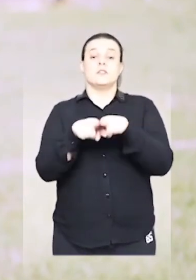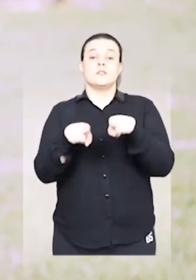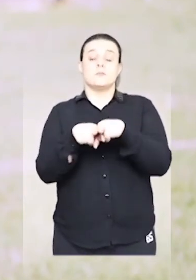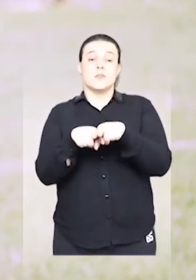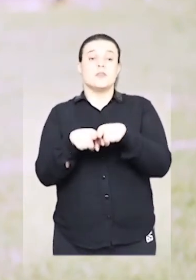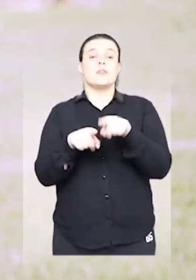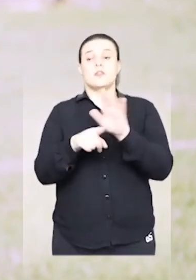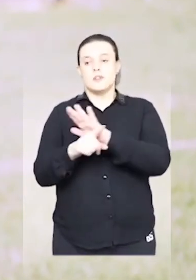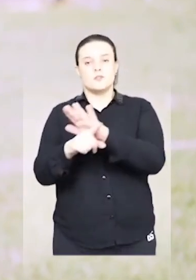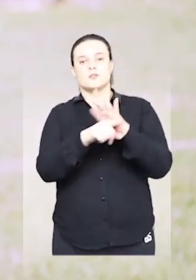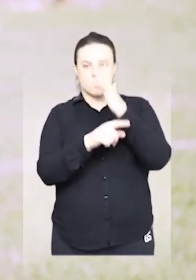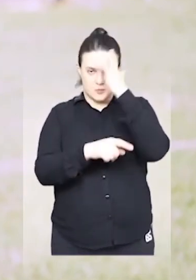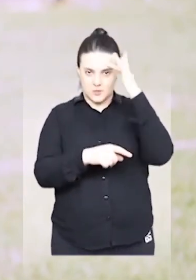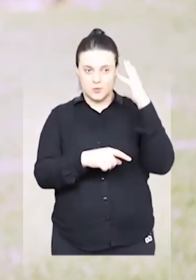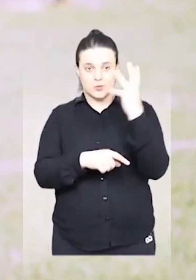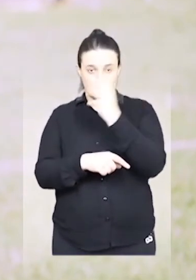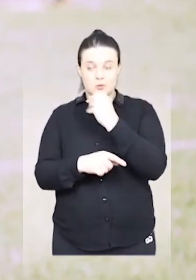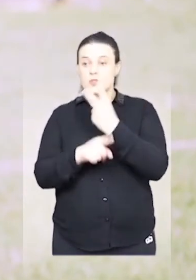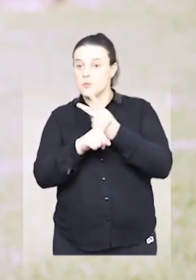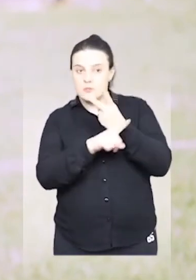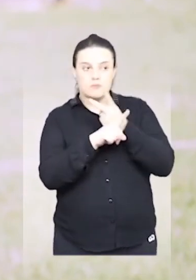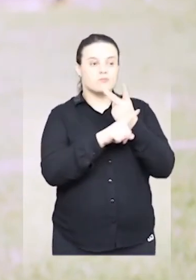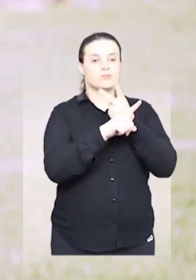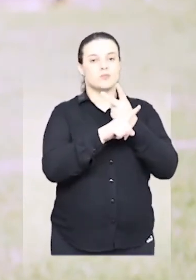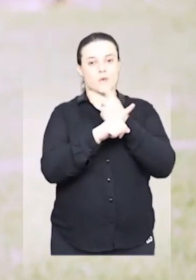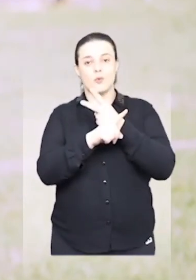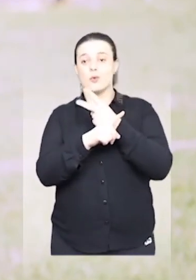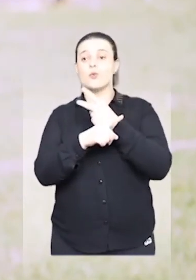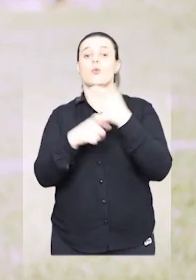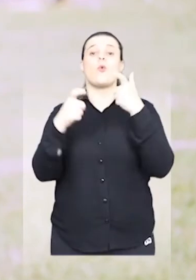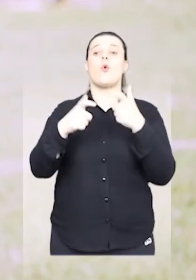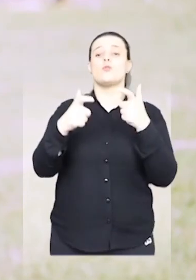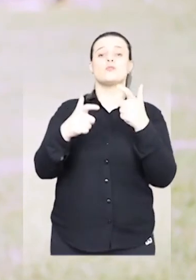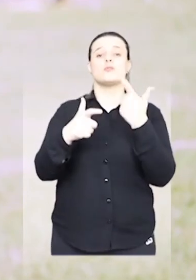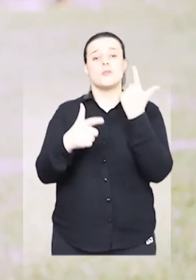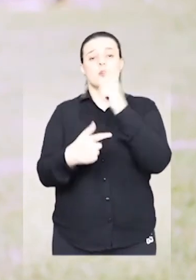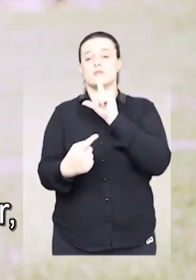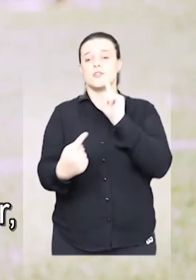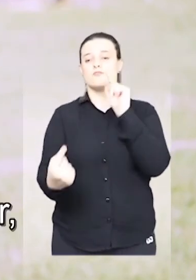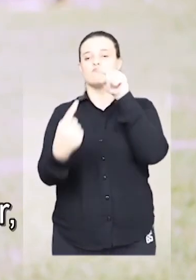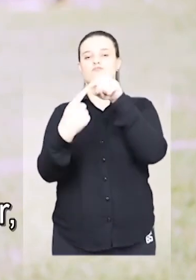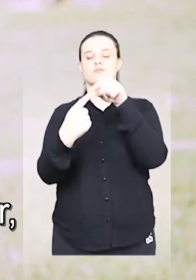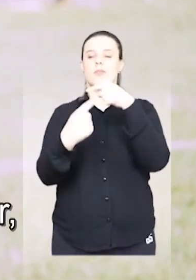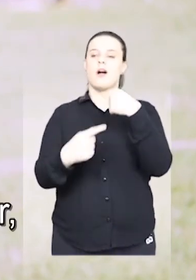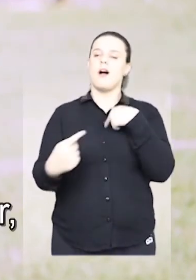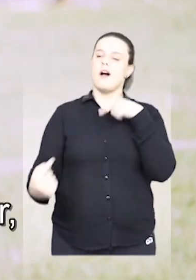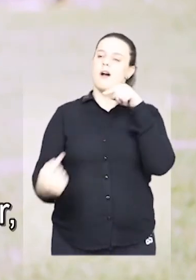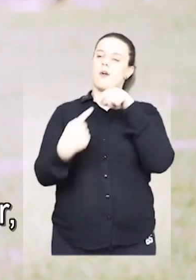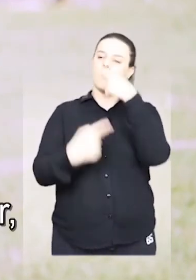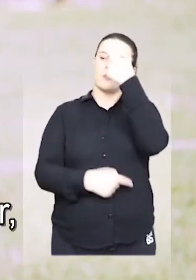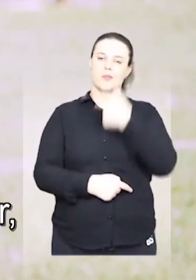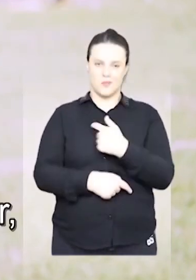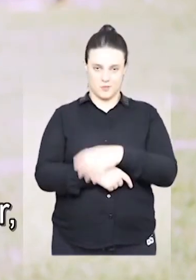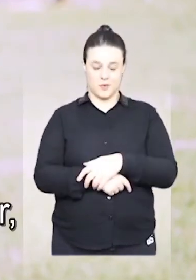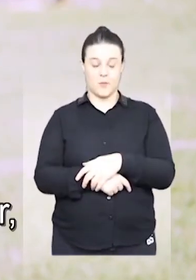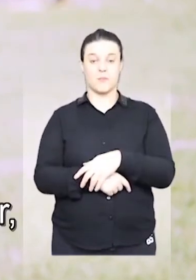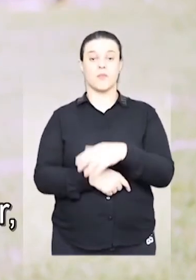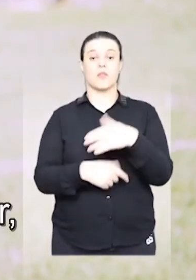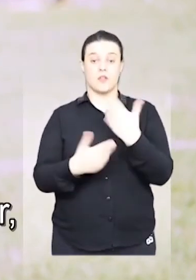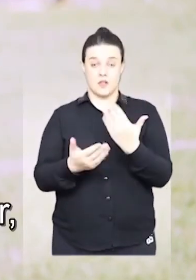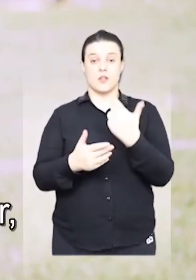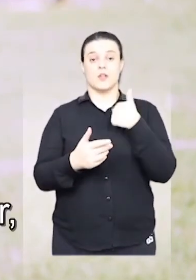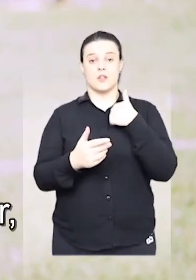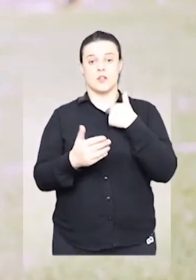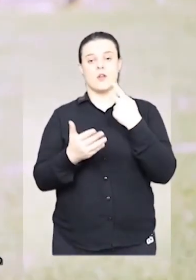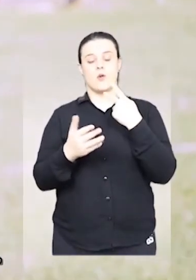mais. E ajudar pessoas também que estão à procura de um canto para chamar de seu e dizer, olha, esse aqui é o